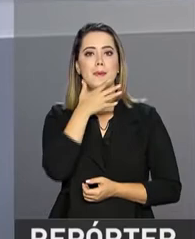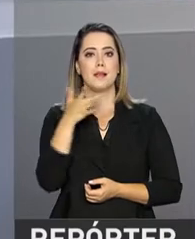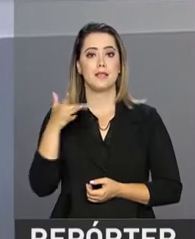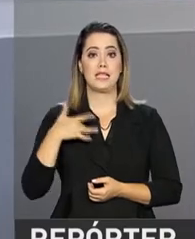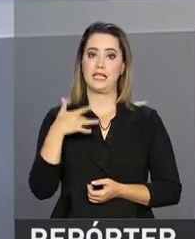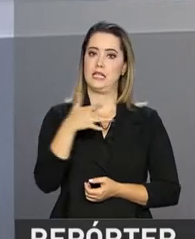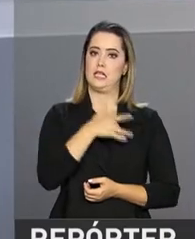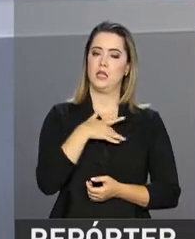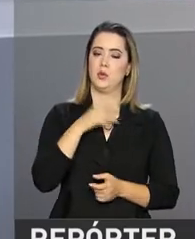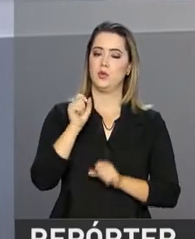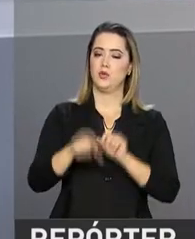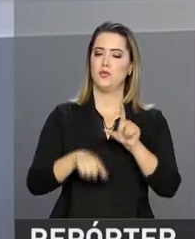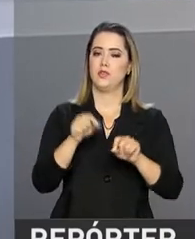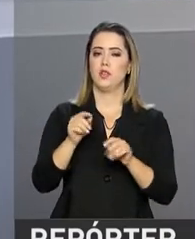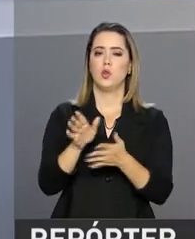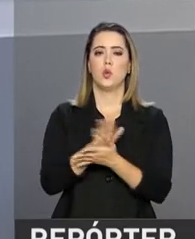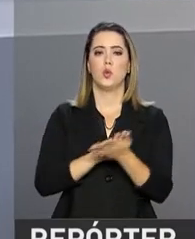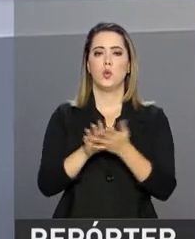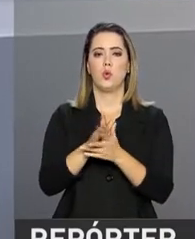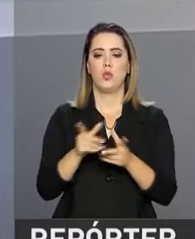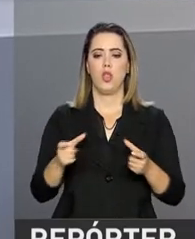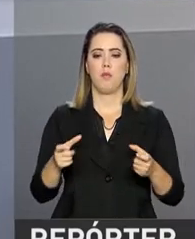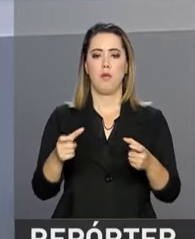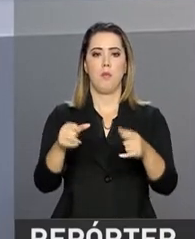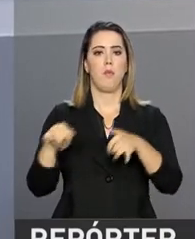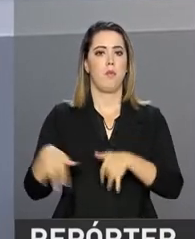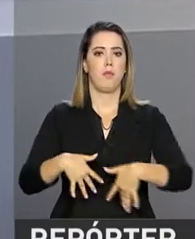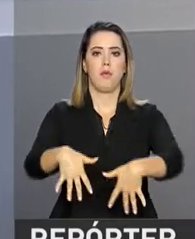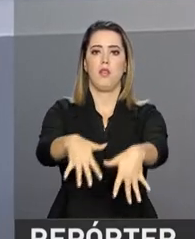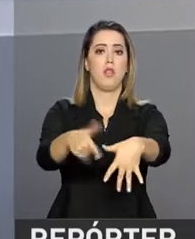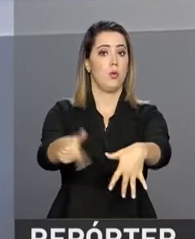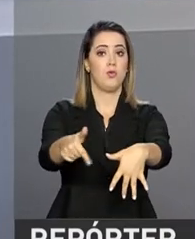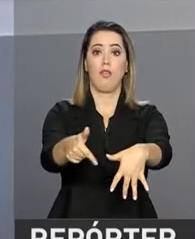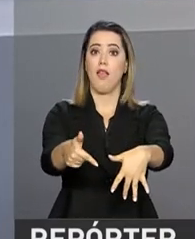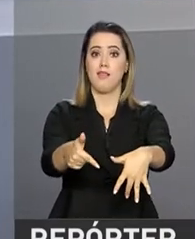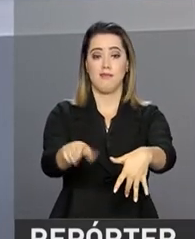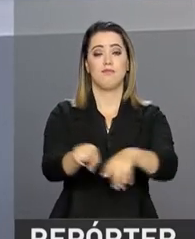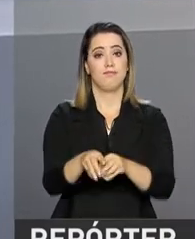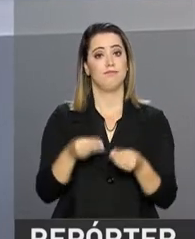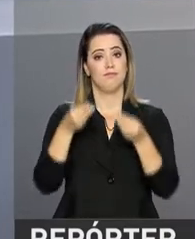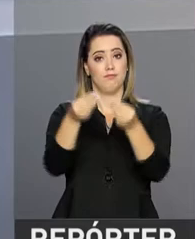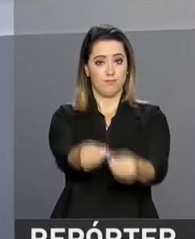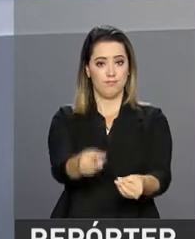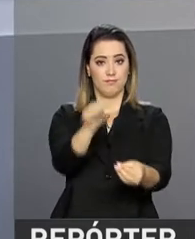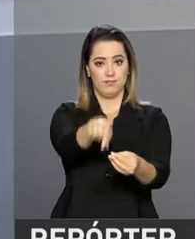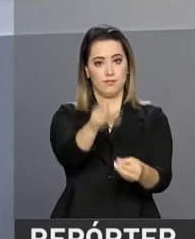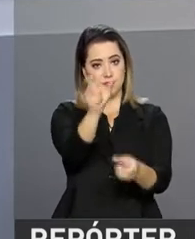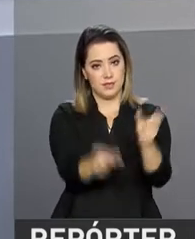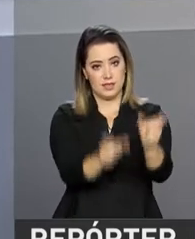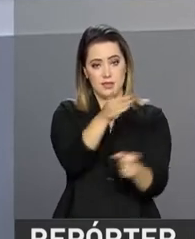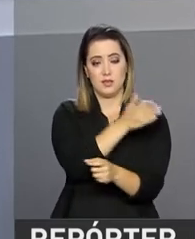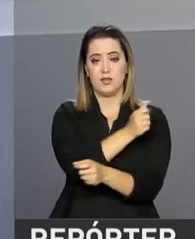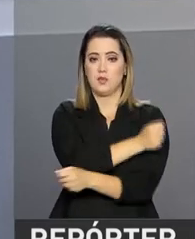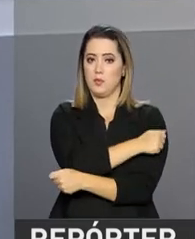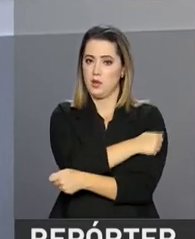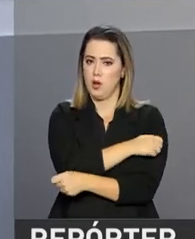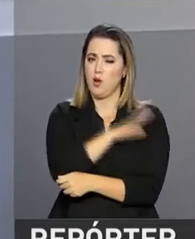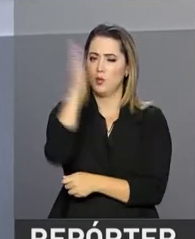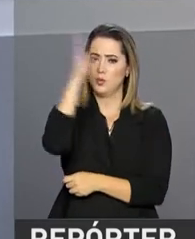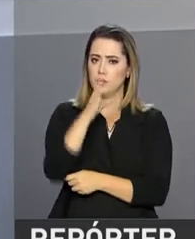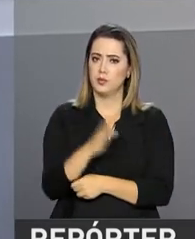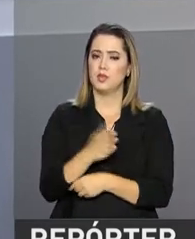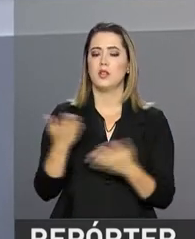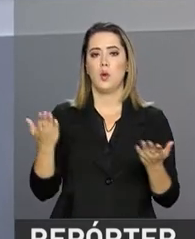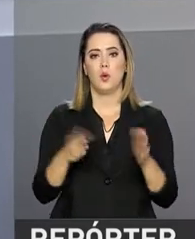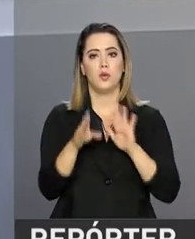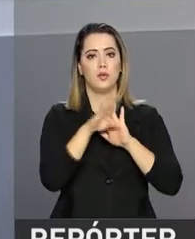produzidos sem agrotóxicos por agricultores familiares vão para a mesa de estudantes brasileiros o programa nacional